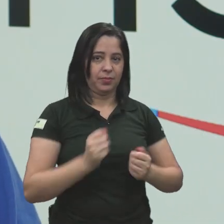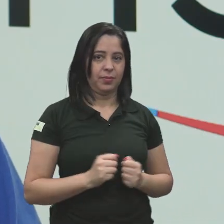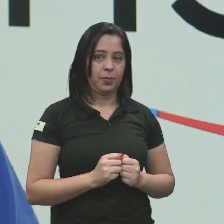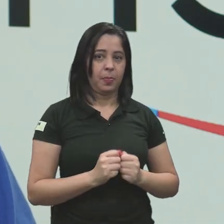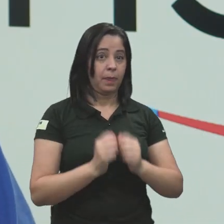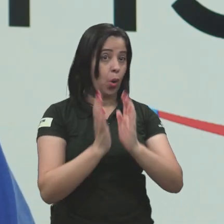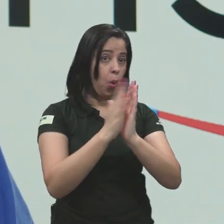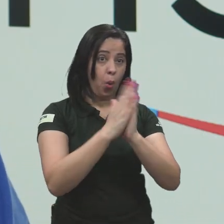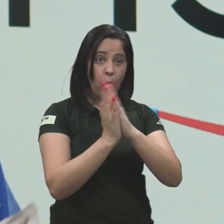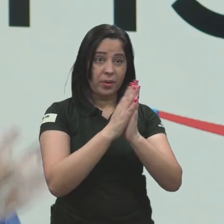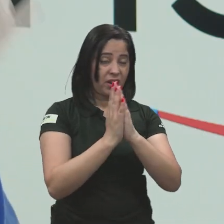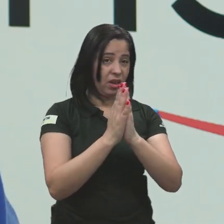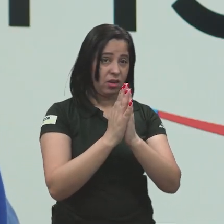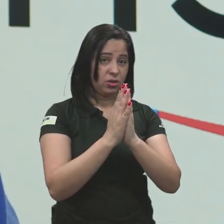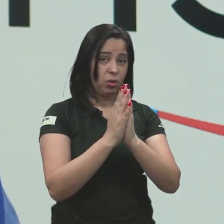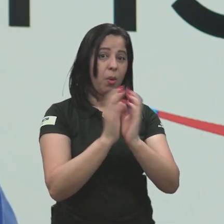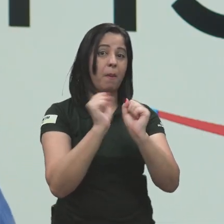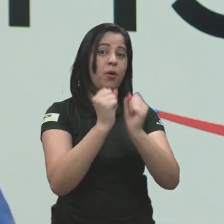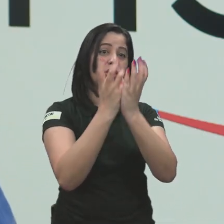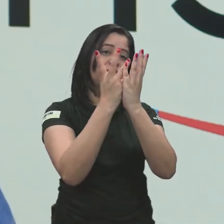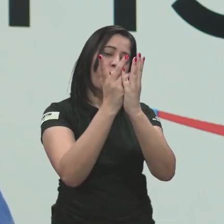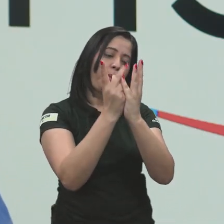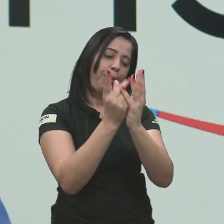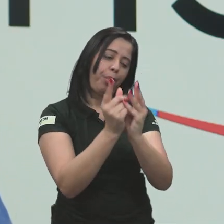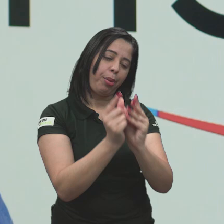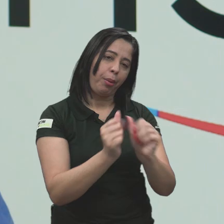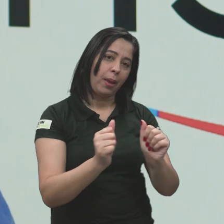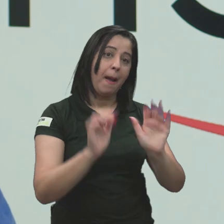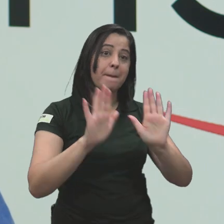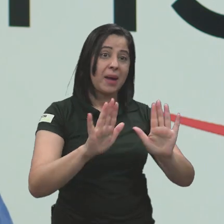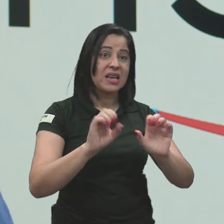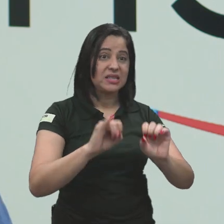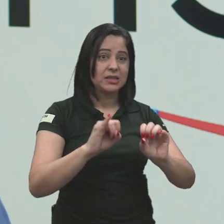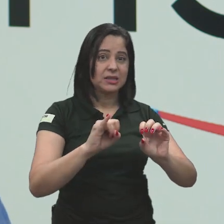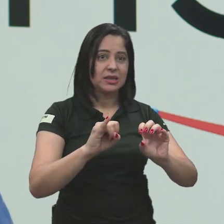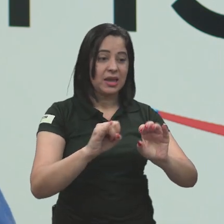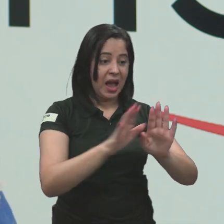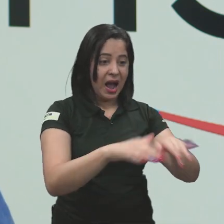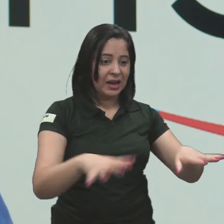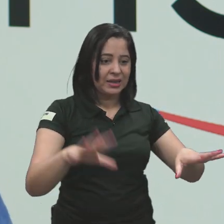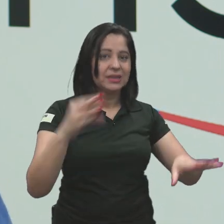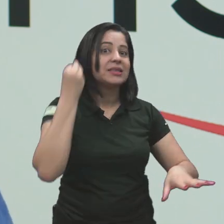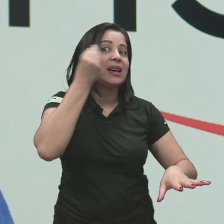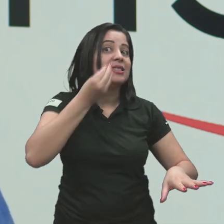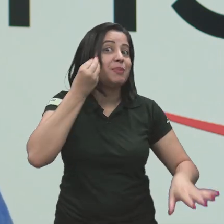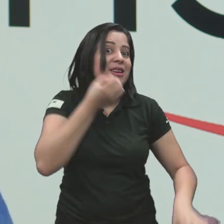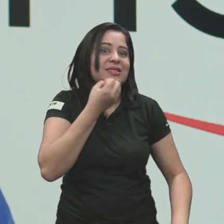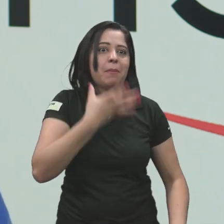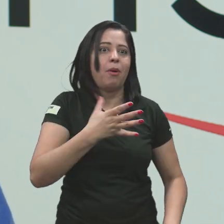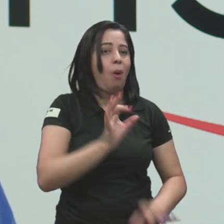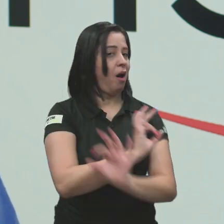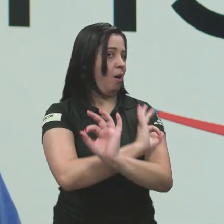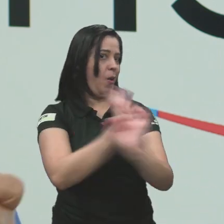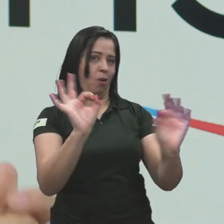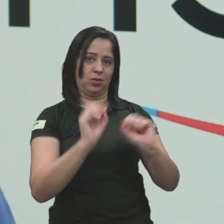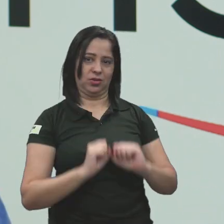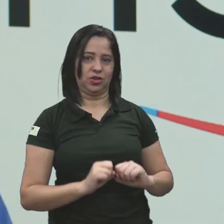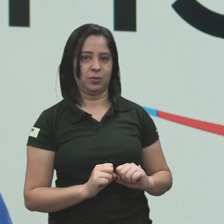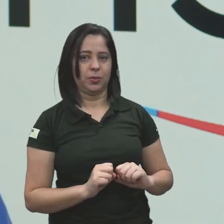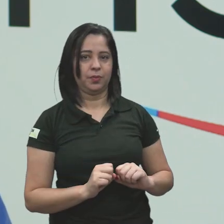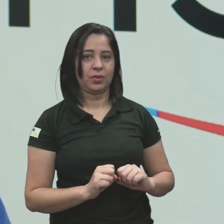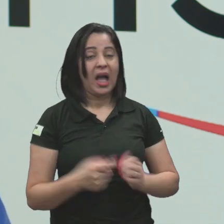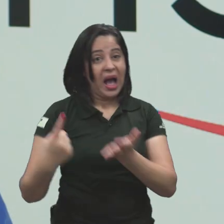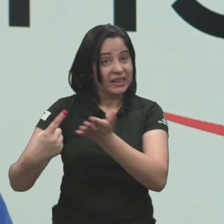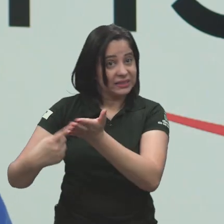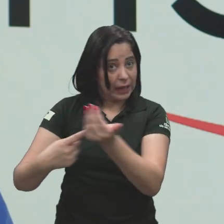minuto só. Se ele trouxer uma experimentação boa, já está valendo. E as novas tecnologias são